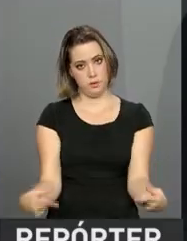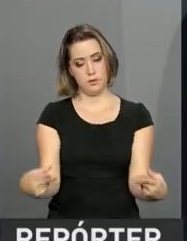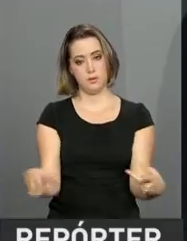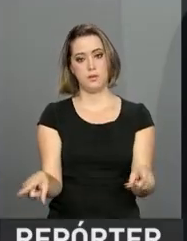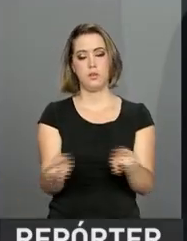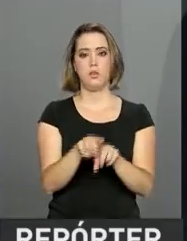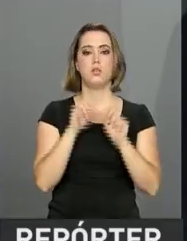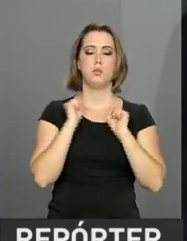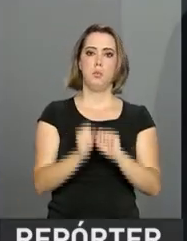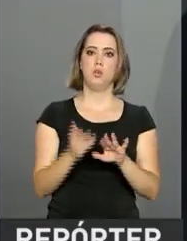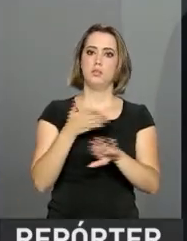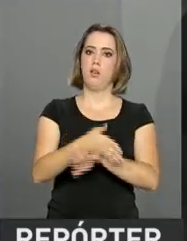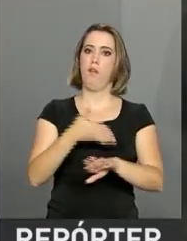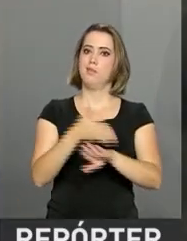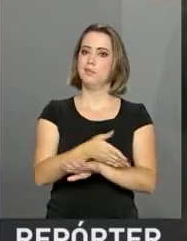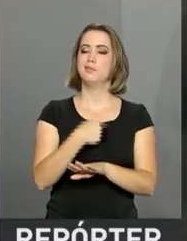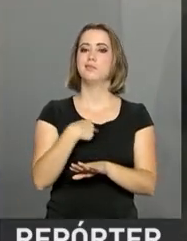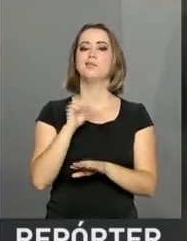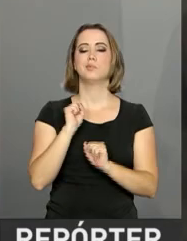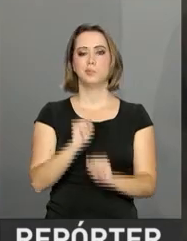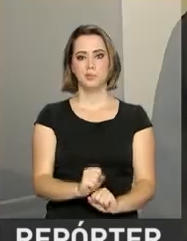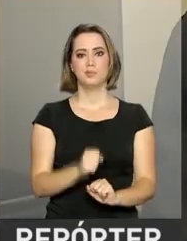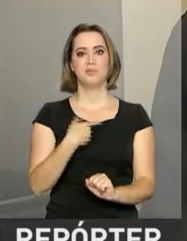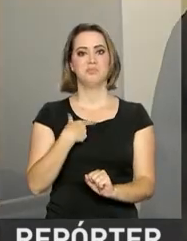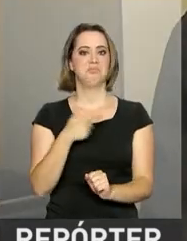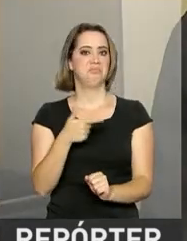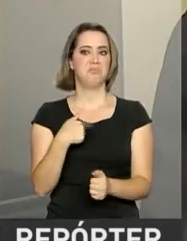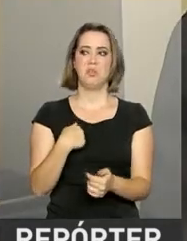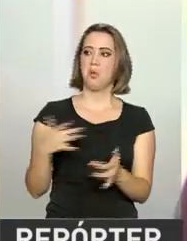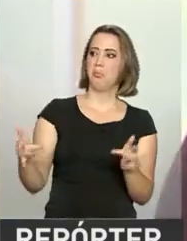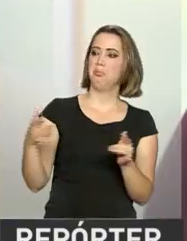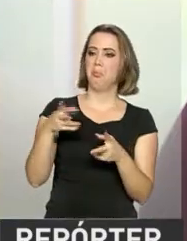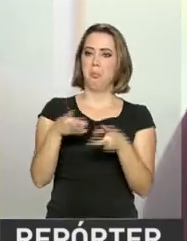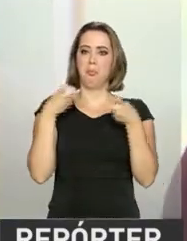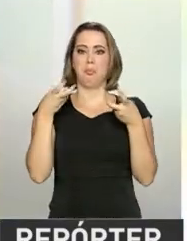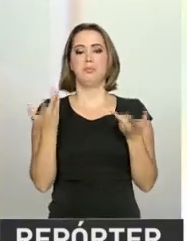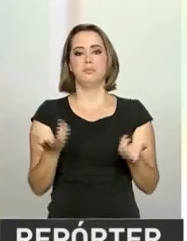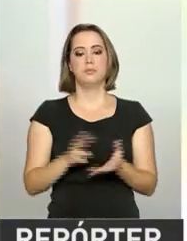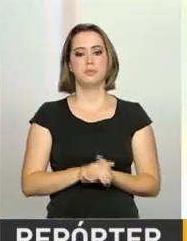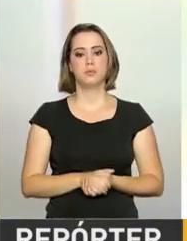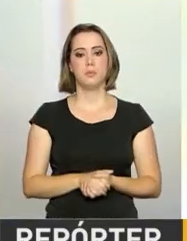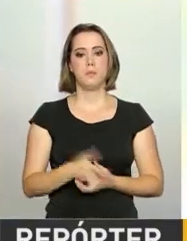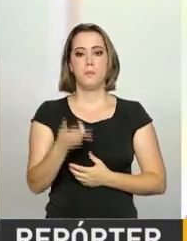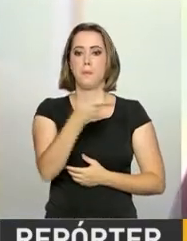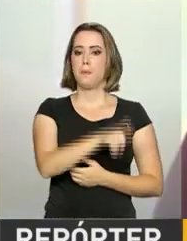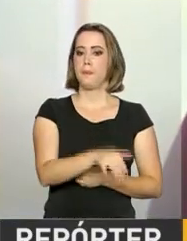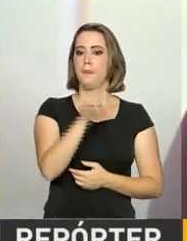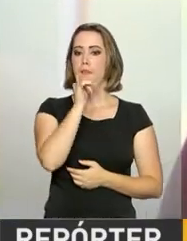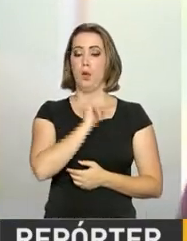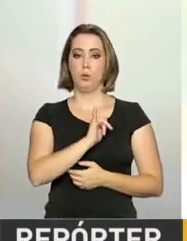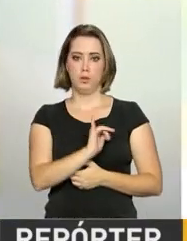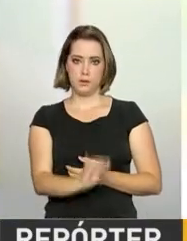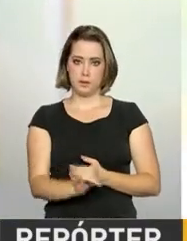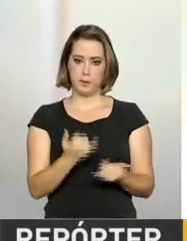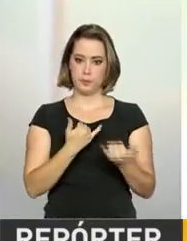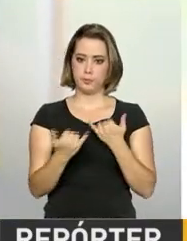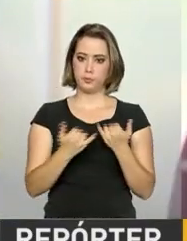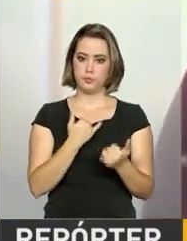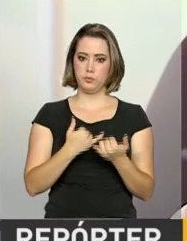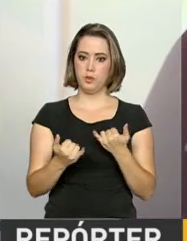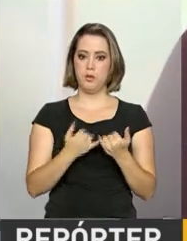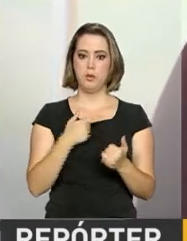pode estar fazendo parte dessa revolução sem nem ter notado esse é um outro exemplo prático enquanto o caminho na